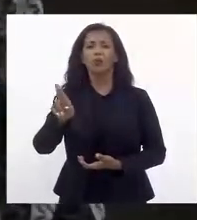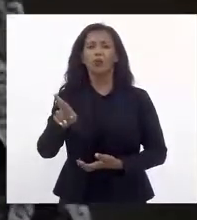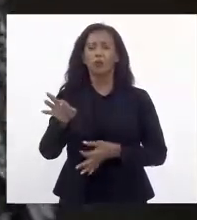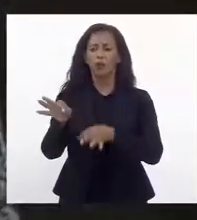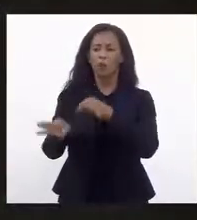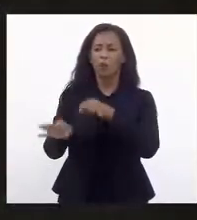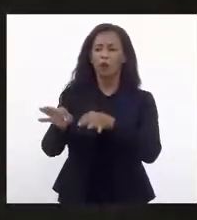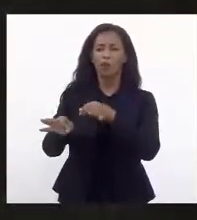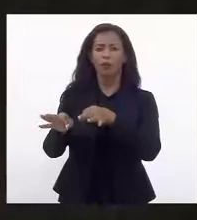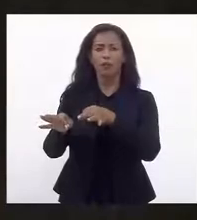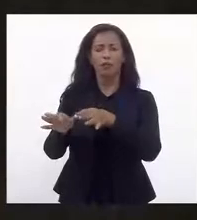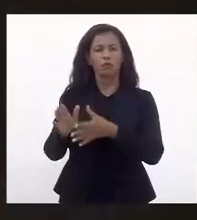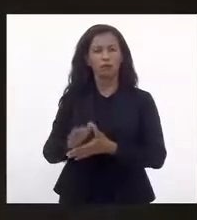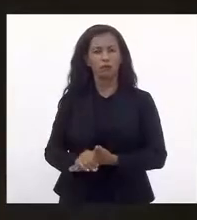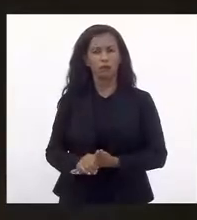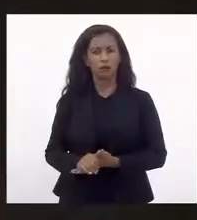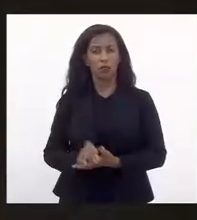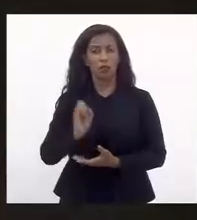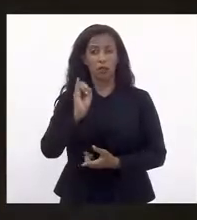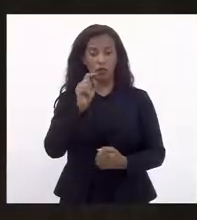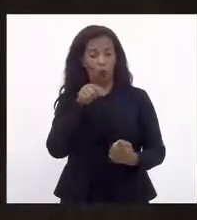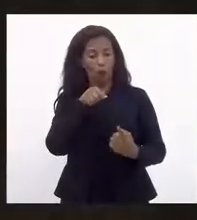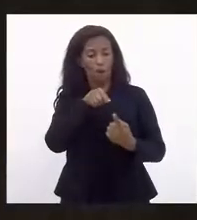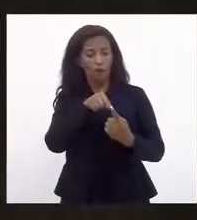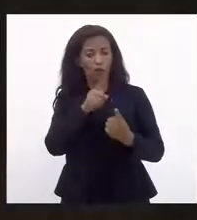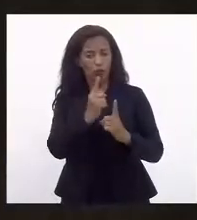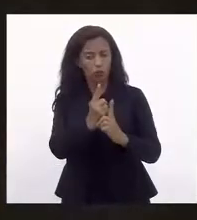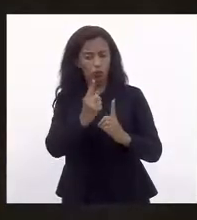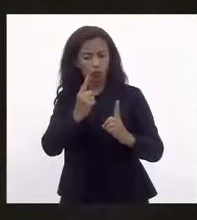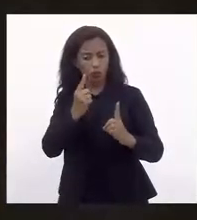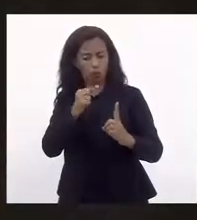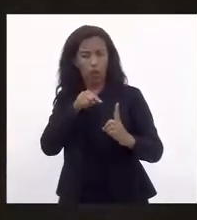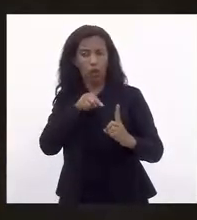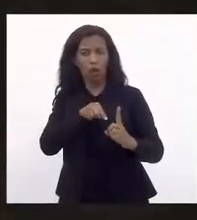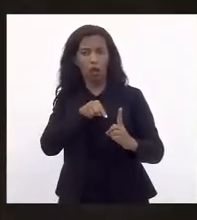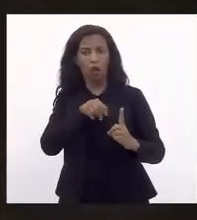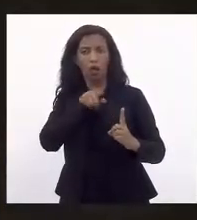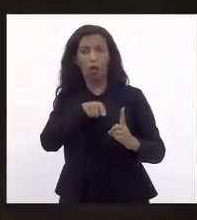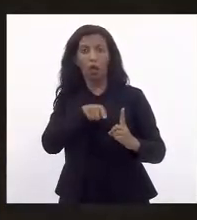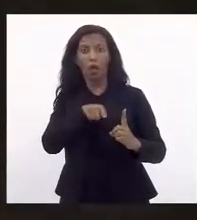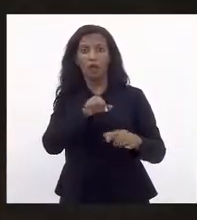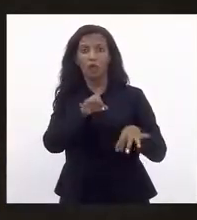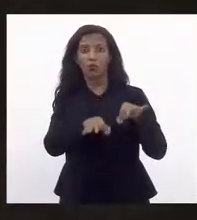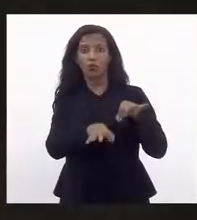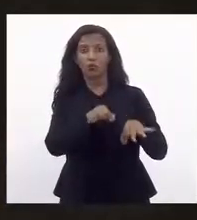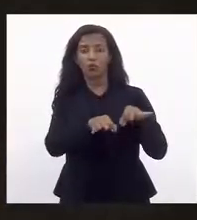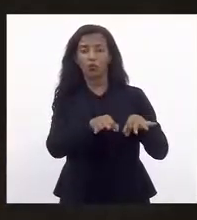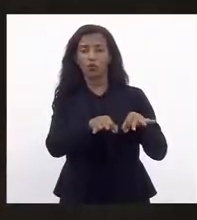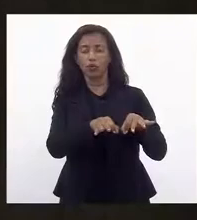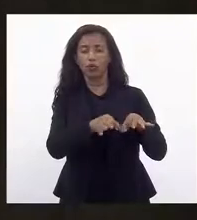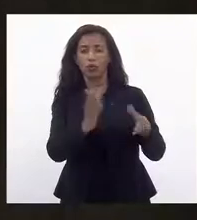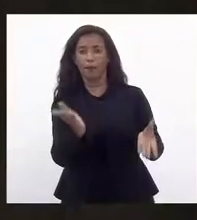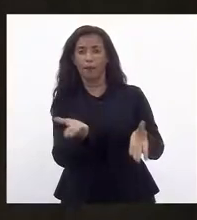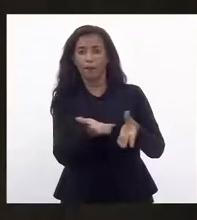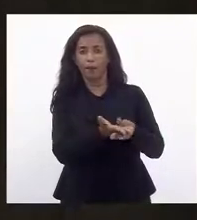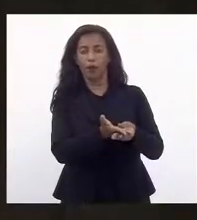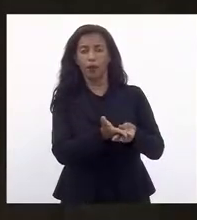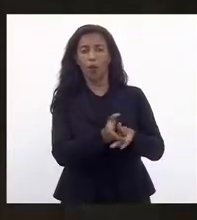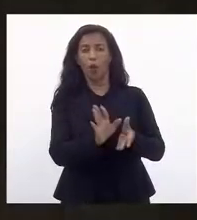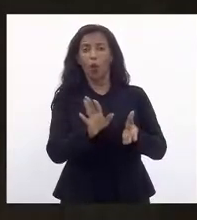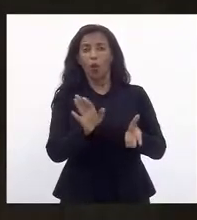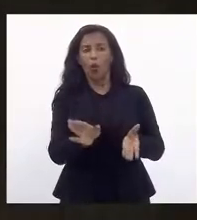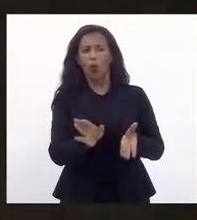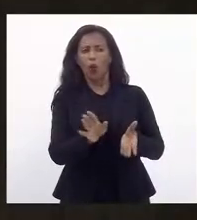judicial. Se o objeto do afastamento é um processo judicial, quando a